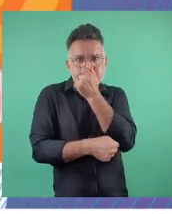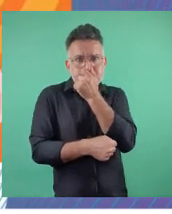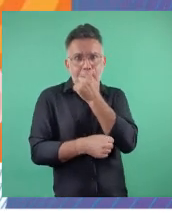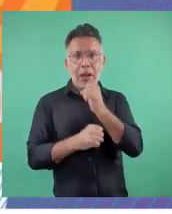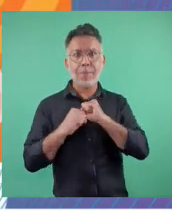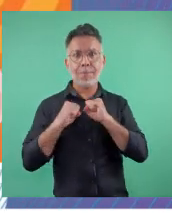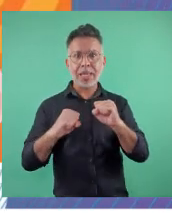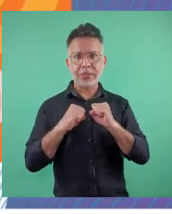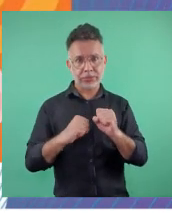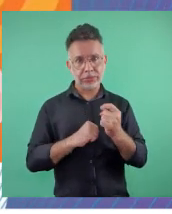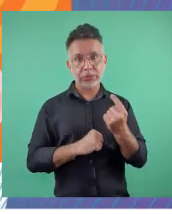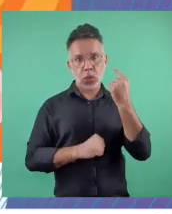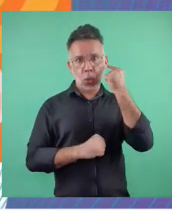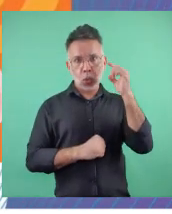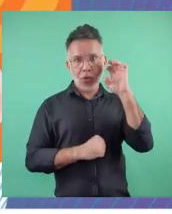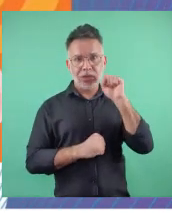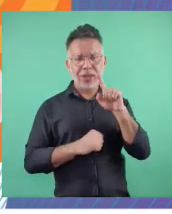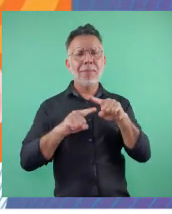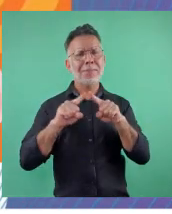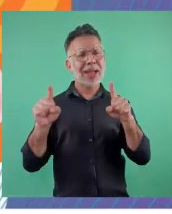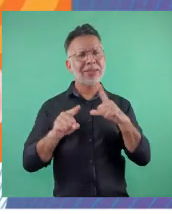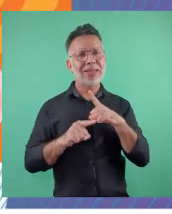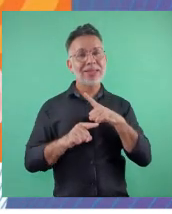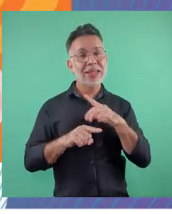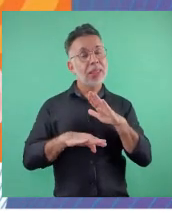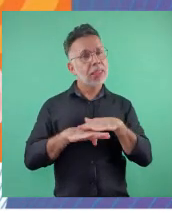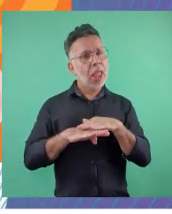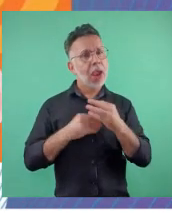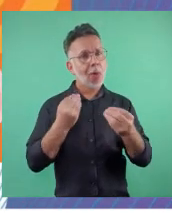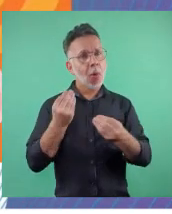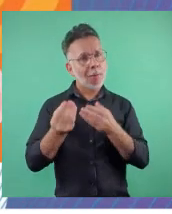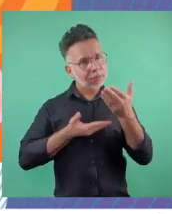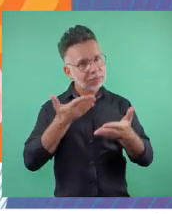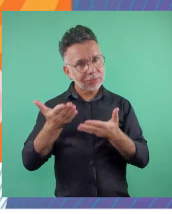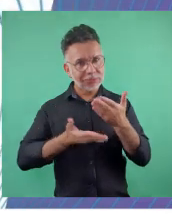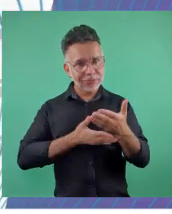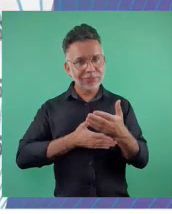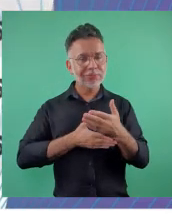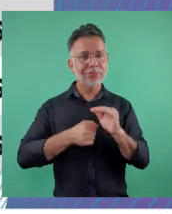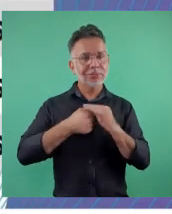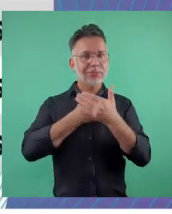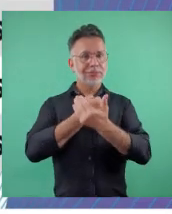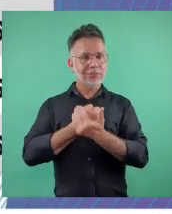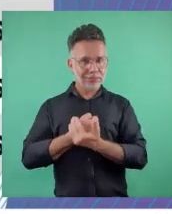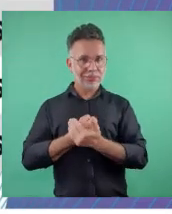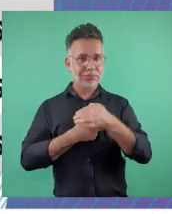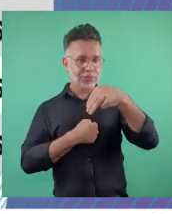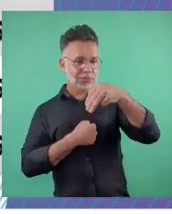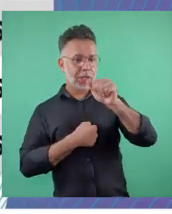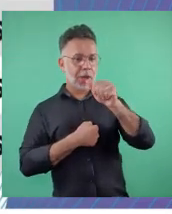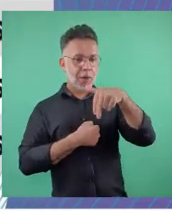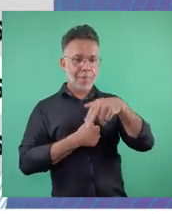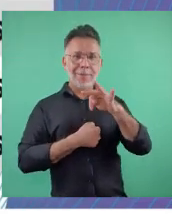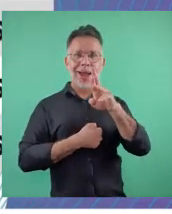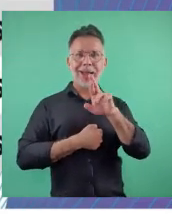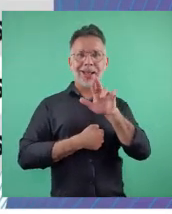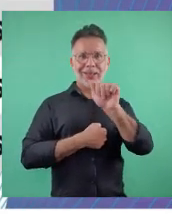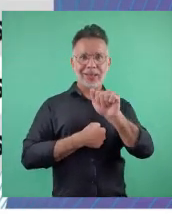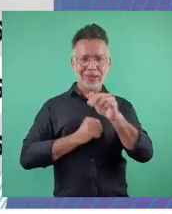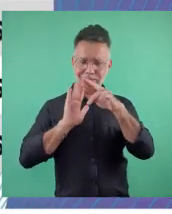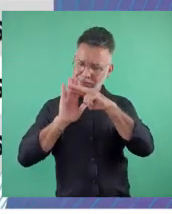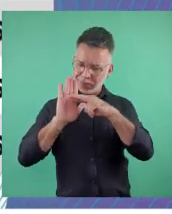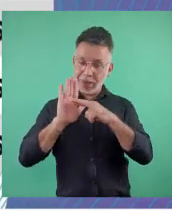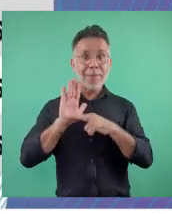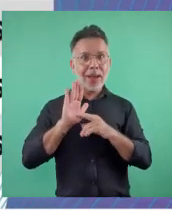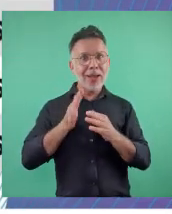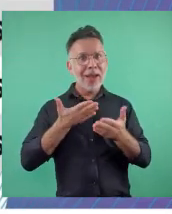ouvido. Mas a gente tem o mantra da preservação auditiva. Essa é uma tabela que nos guia, que é uma